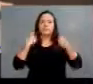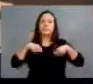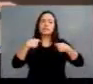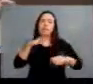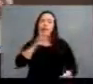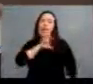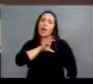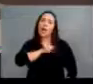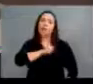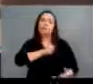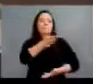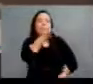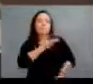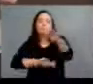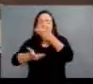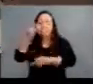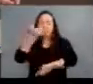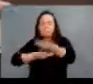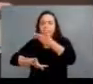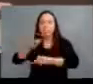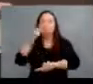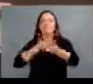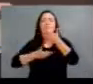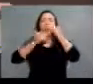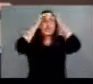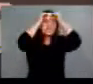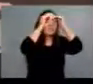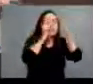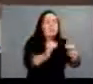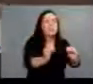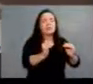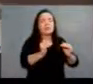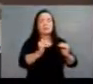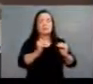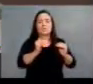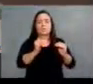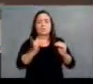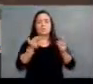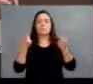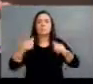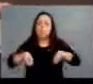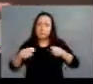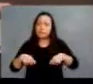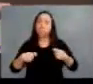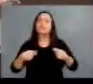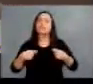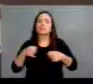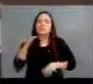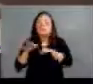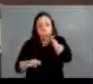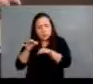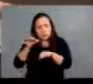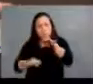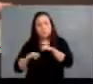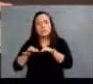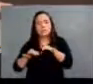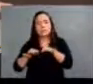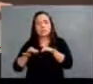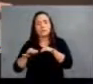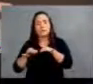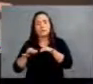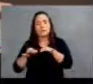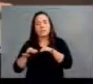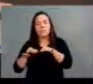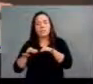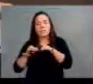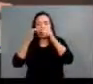amor, intolerância no lugar da tolerância, injustiça no lugar da justiça, discriminação